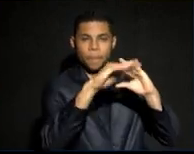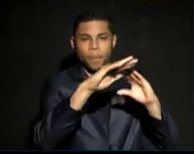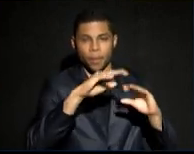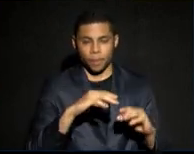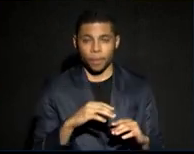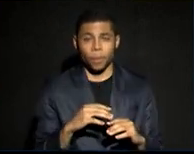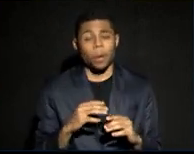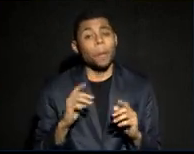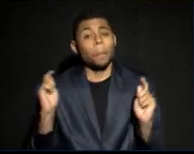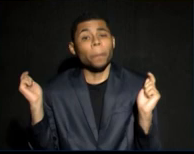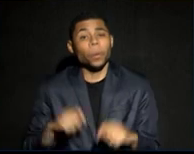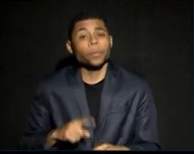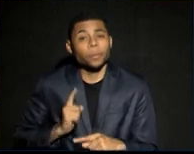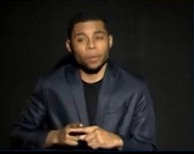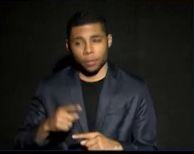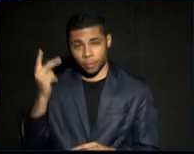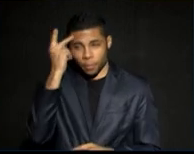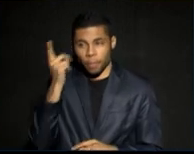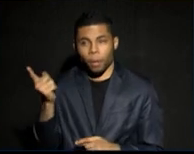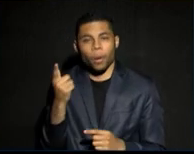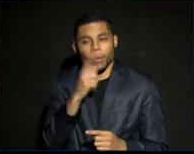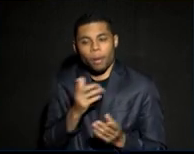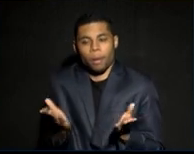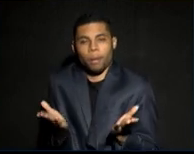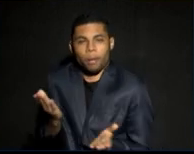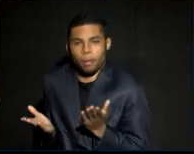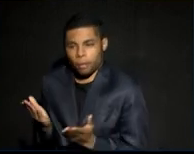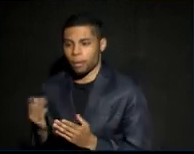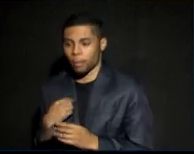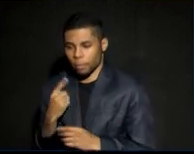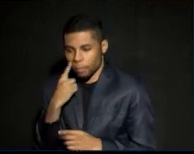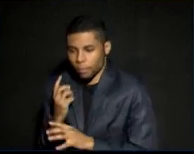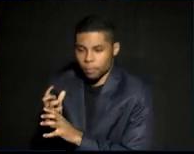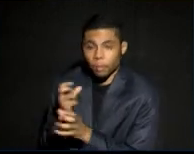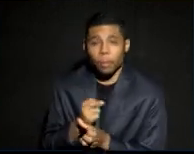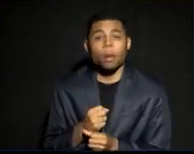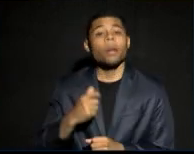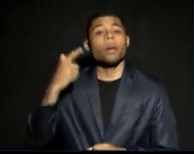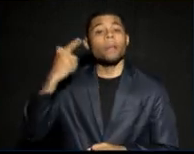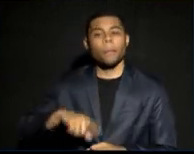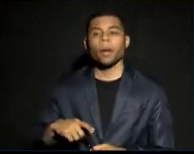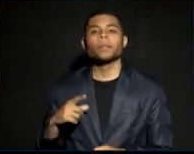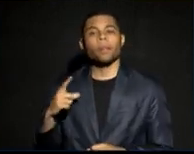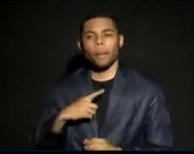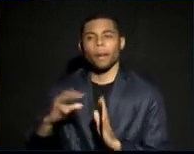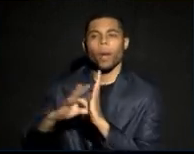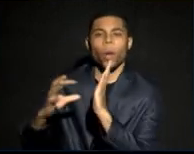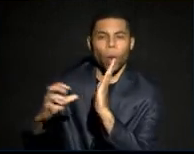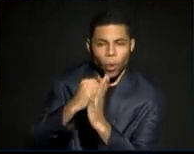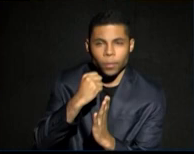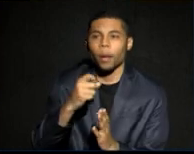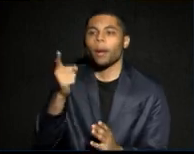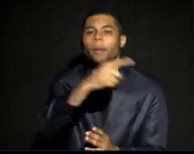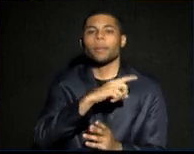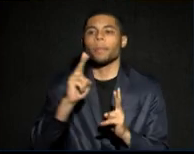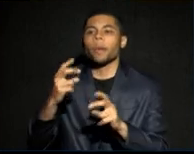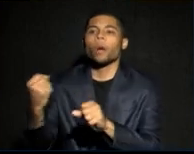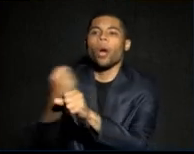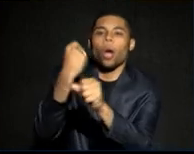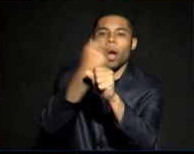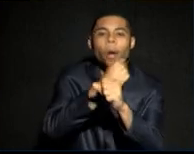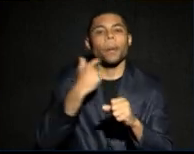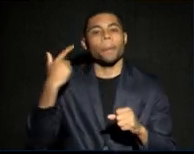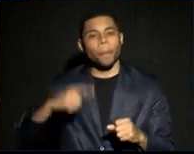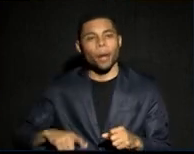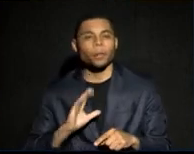isso só é possível que hoje São Paulo tem um grande equilíbrio fiscal e tá no maior volume de contratação de obra e serviço público